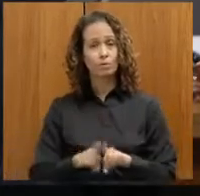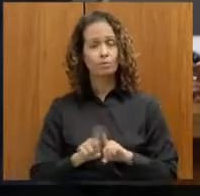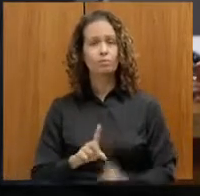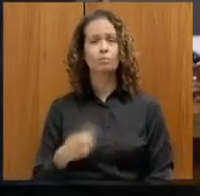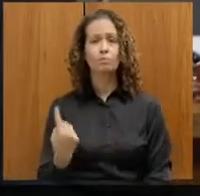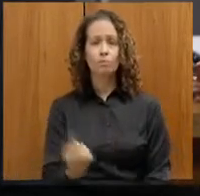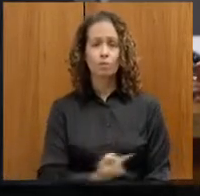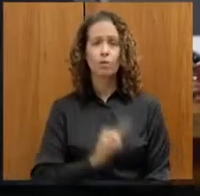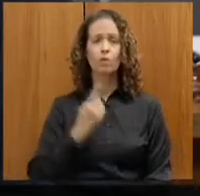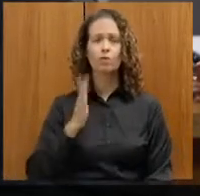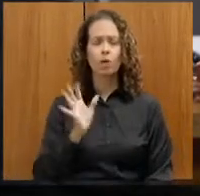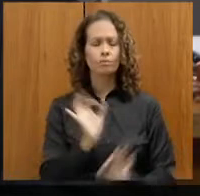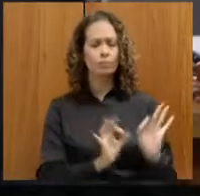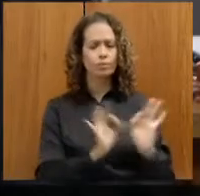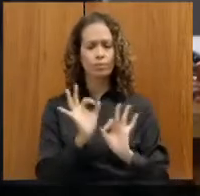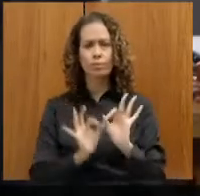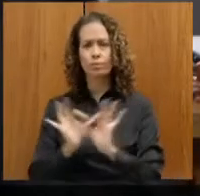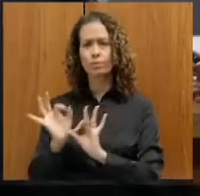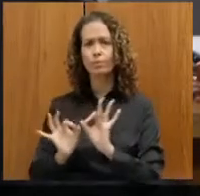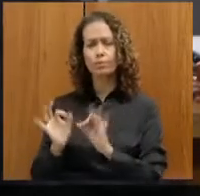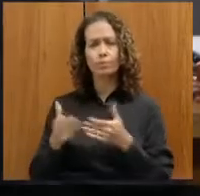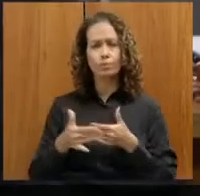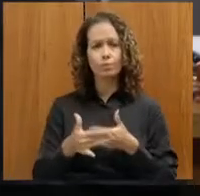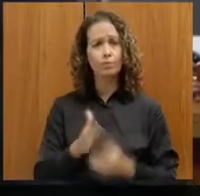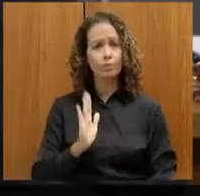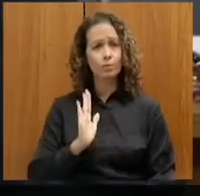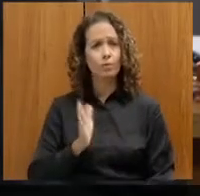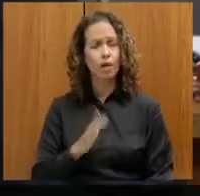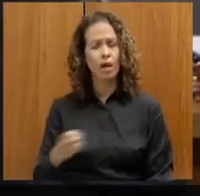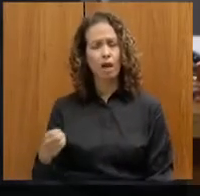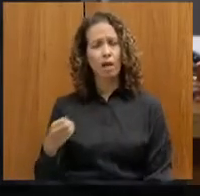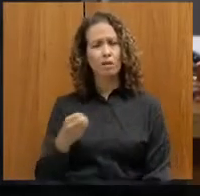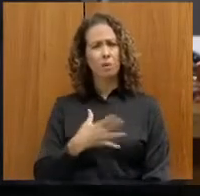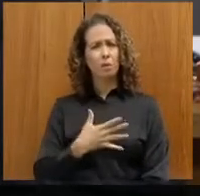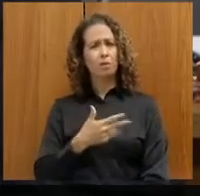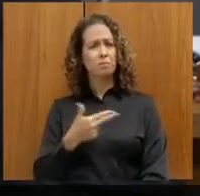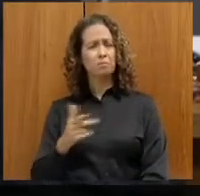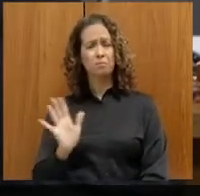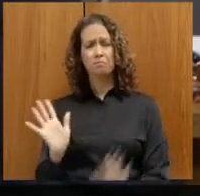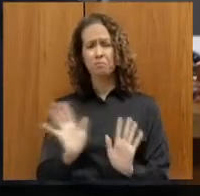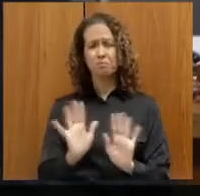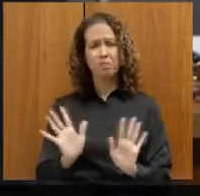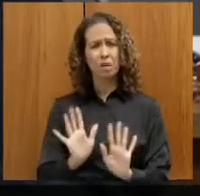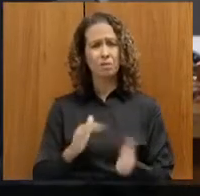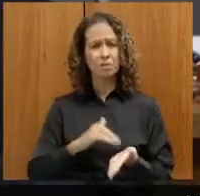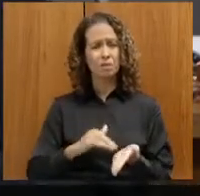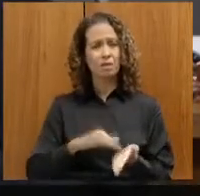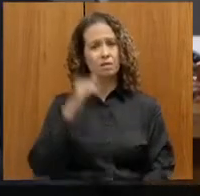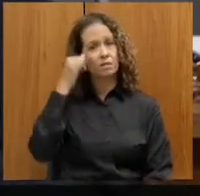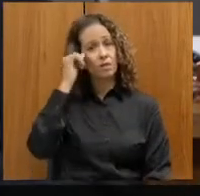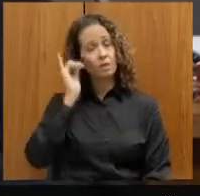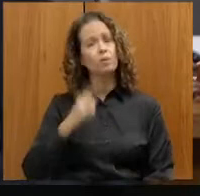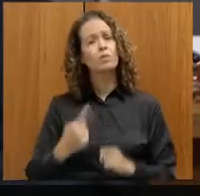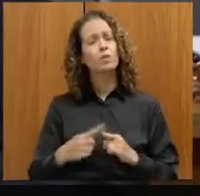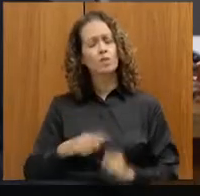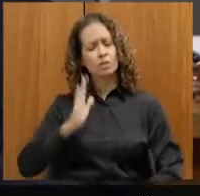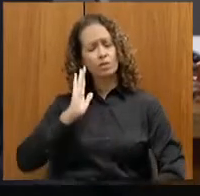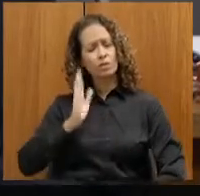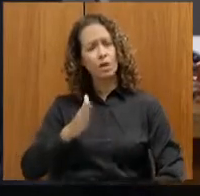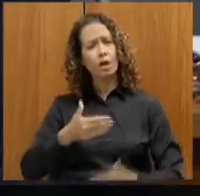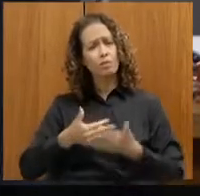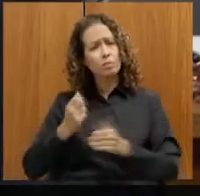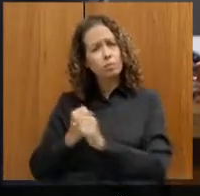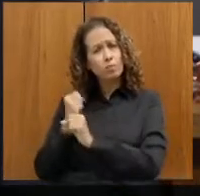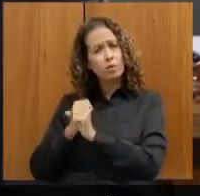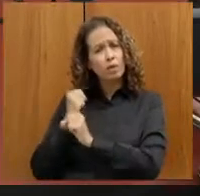gente vem fazendo dentro do que há uma previsão isso não é uma inovação da secretaria de fazenda isso já existe há alguns anos